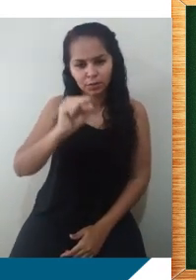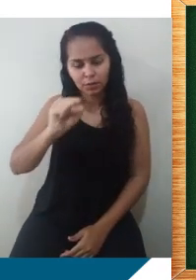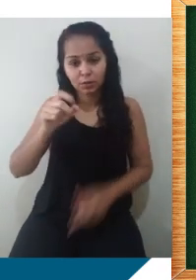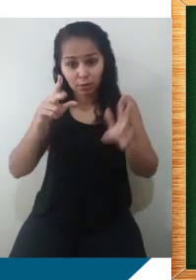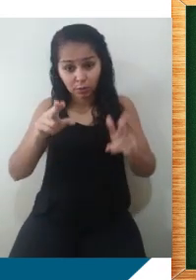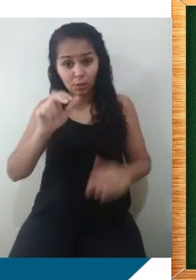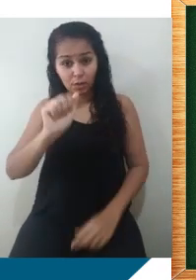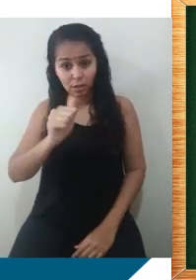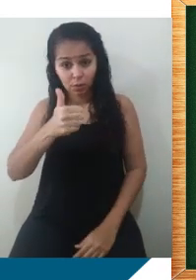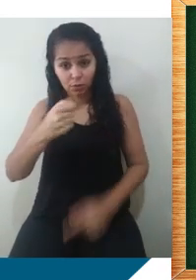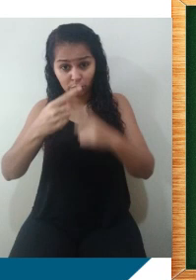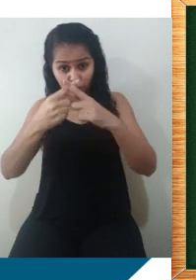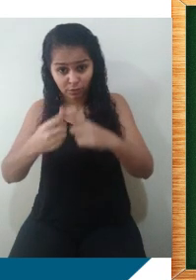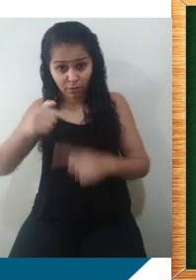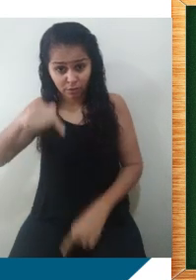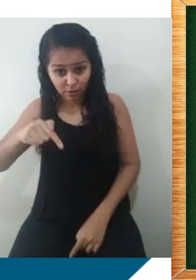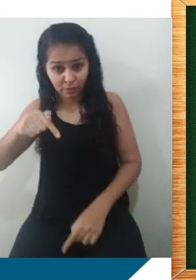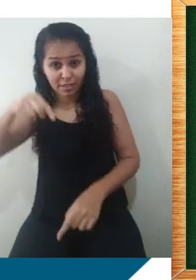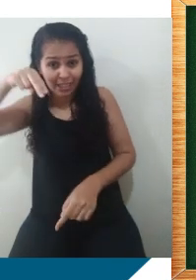Substituindo os valores, nós temos que